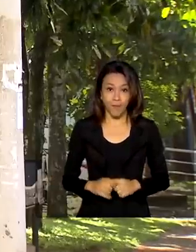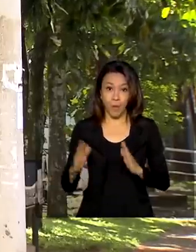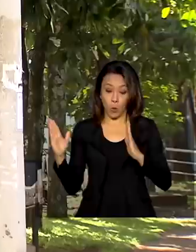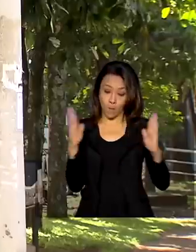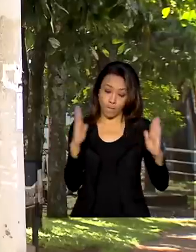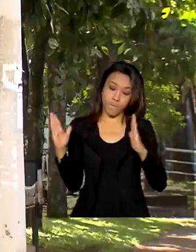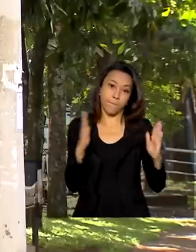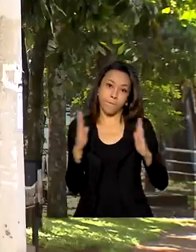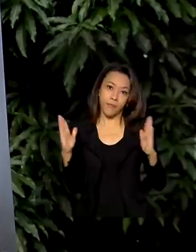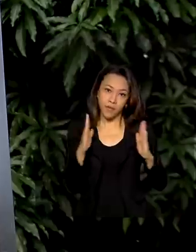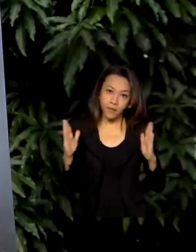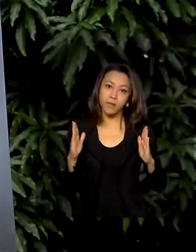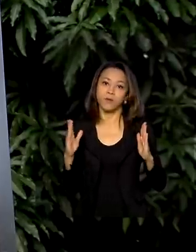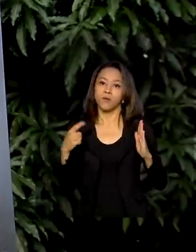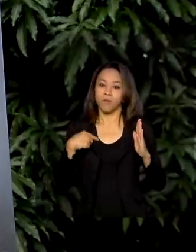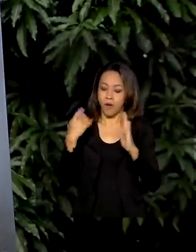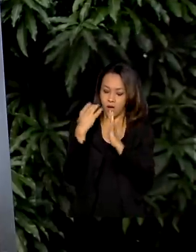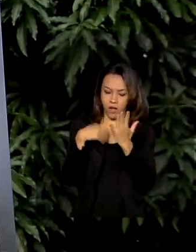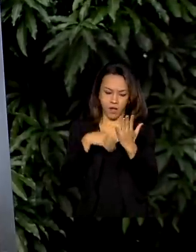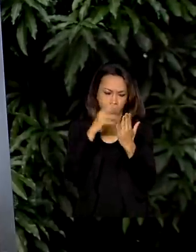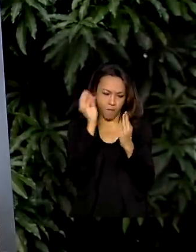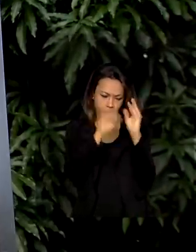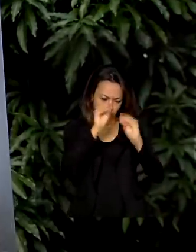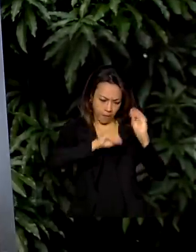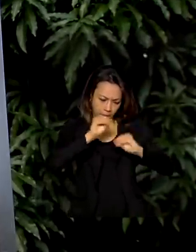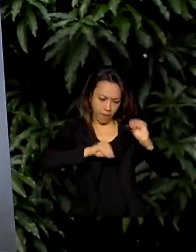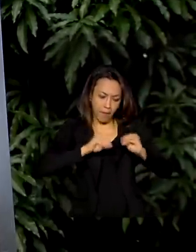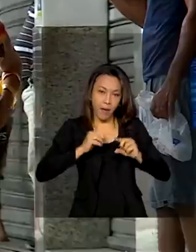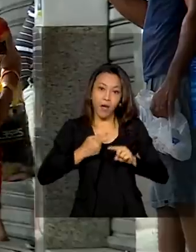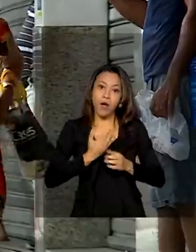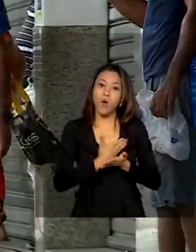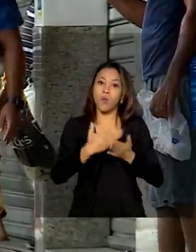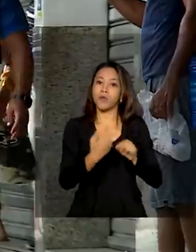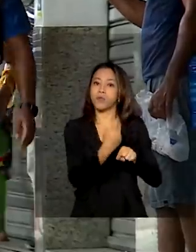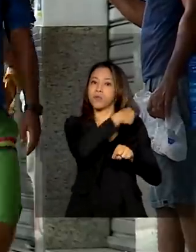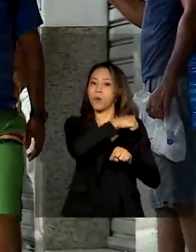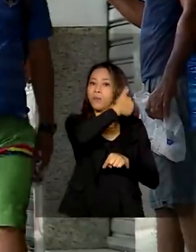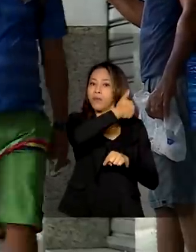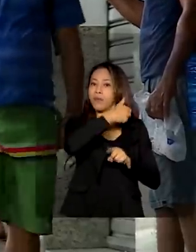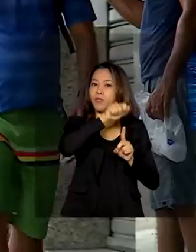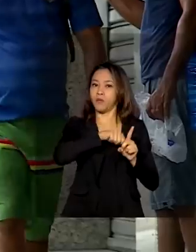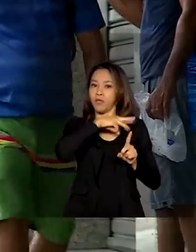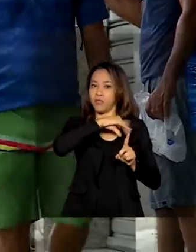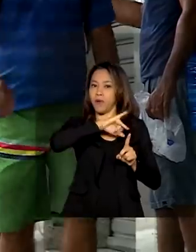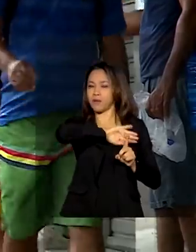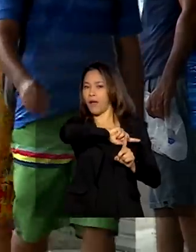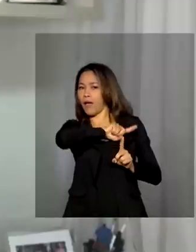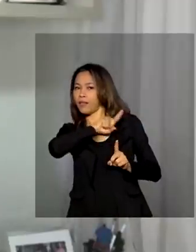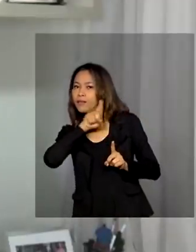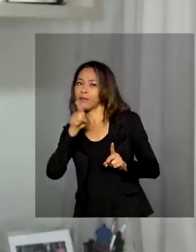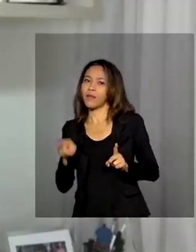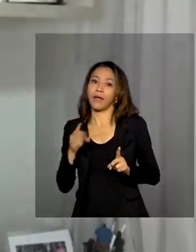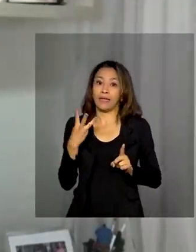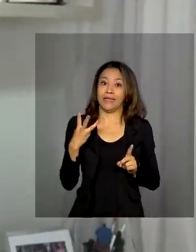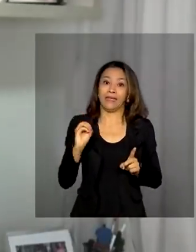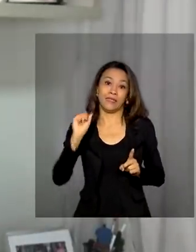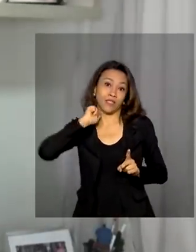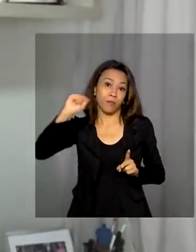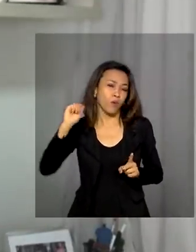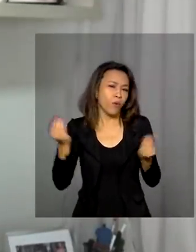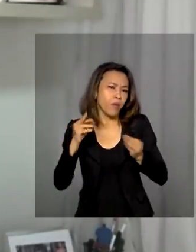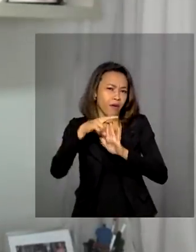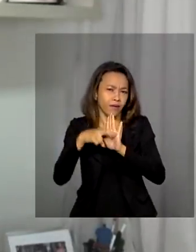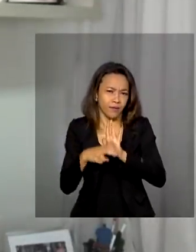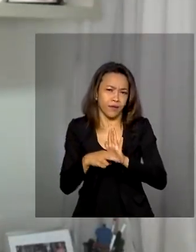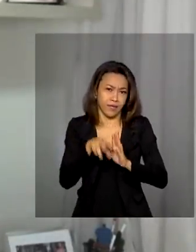prazo para acertar as contas com o leão começou no dia primeiro de março e Segue até o dia trinta de Abril a regra é